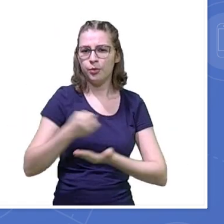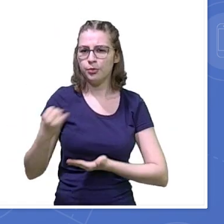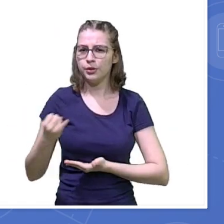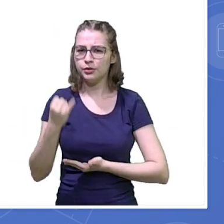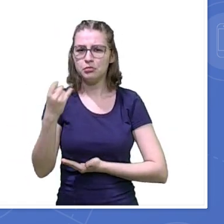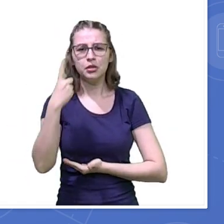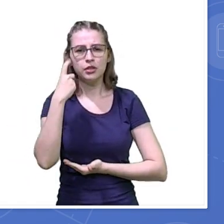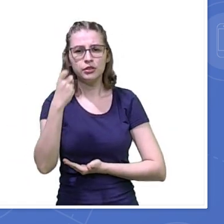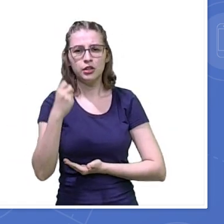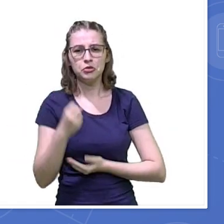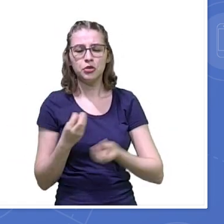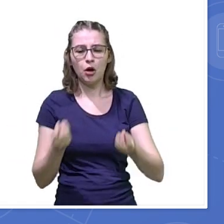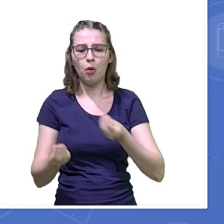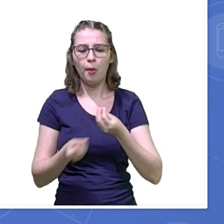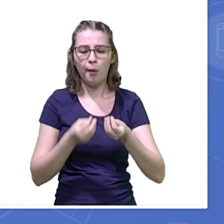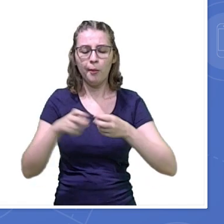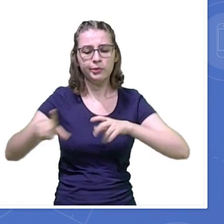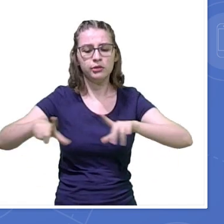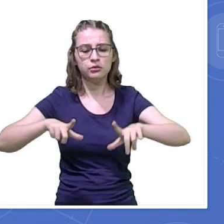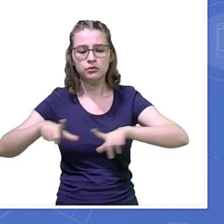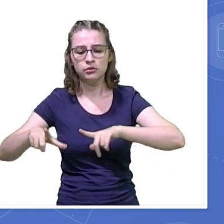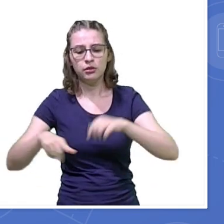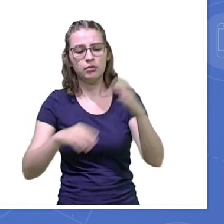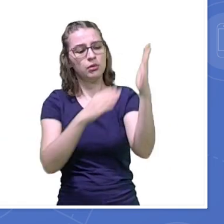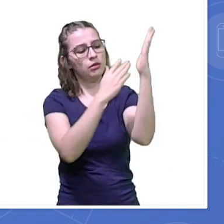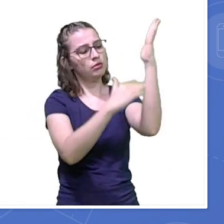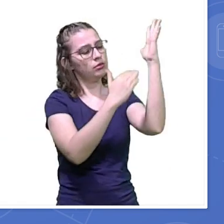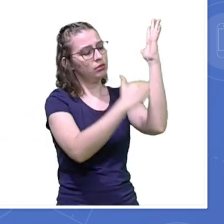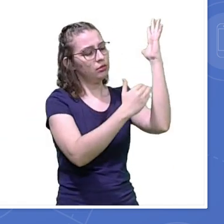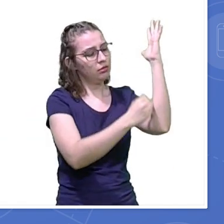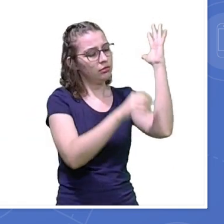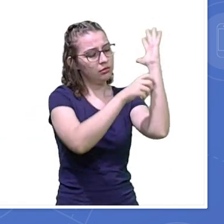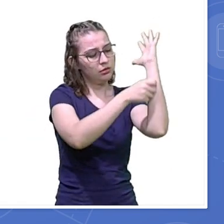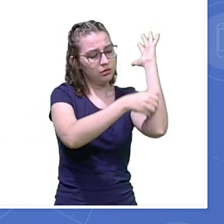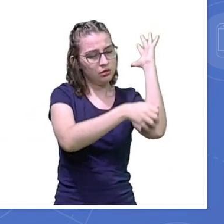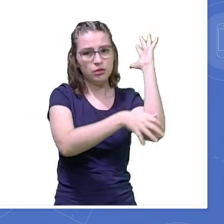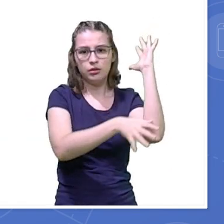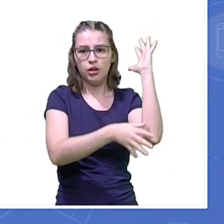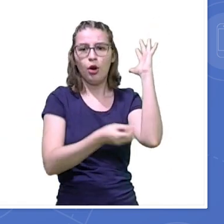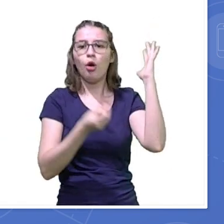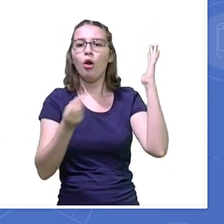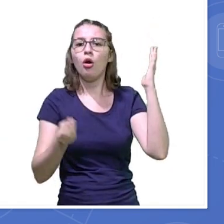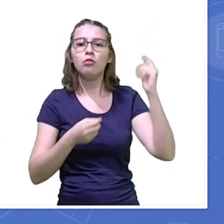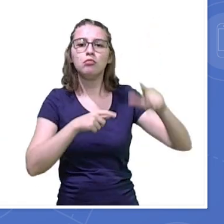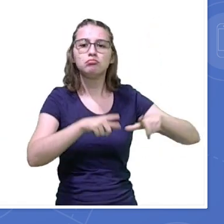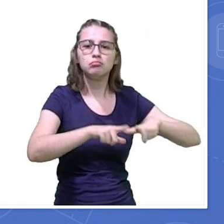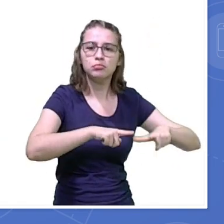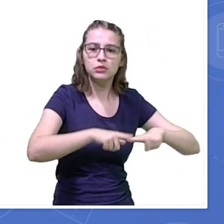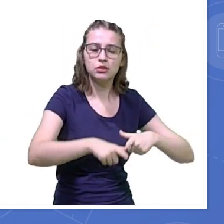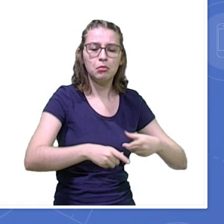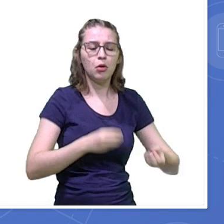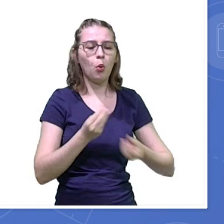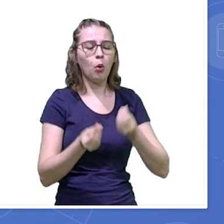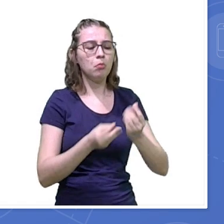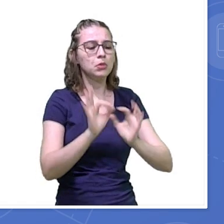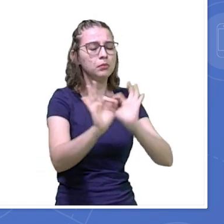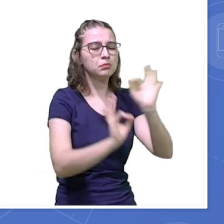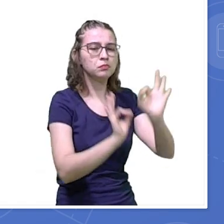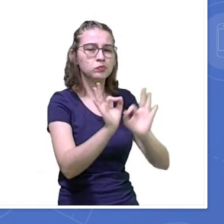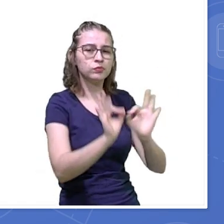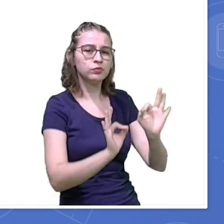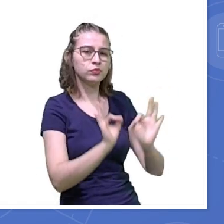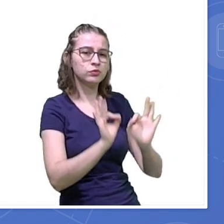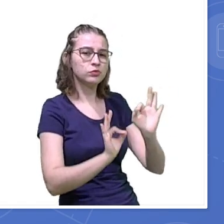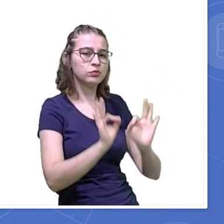que é sobre o trabalho no seringal. Os seringais que organizavam, né, tudo que era extraído da borracha. Essa imagem mostra